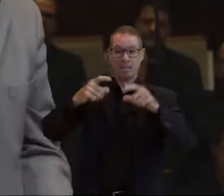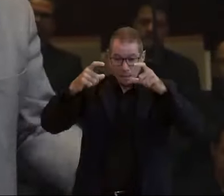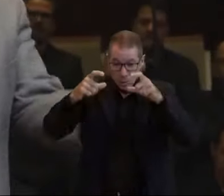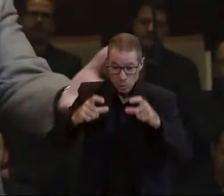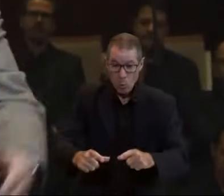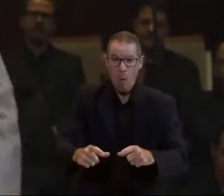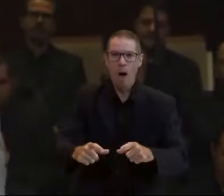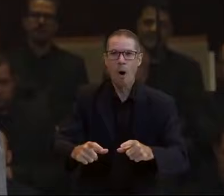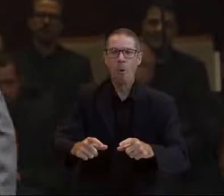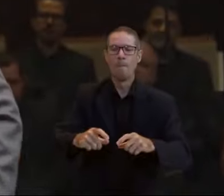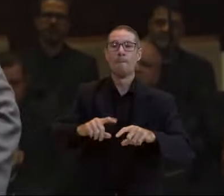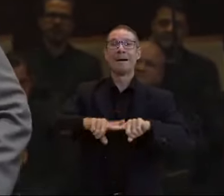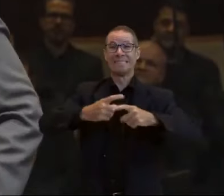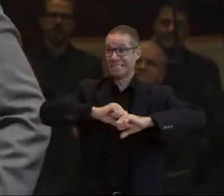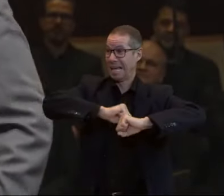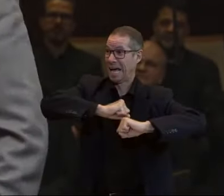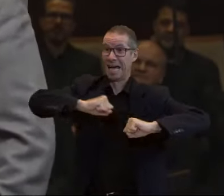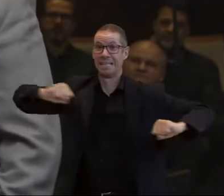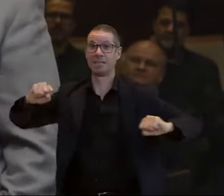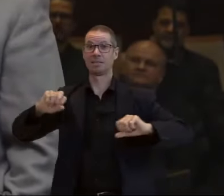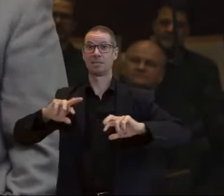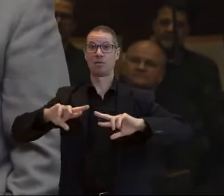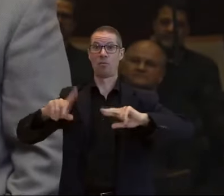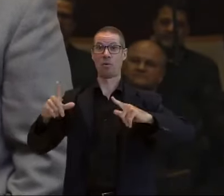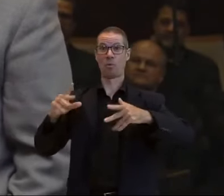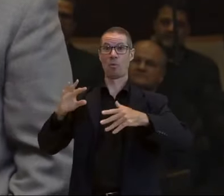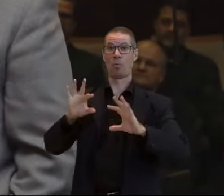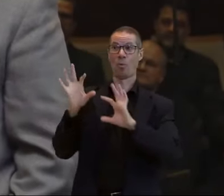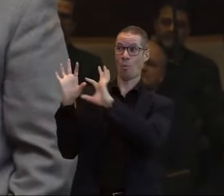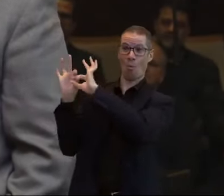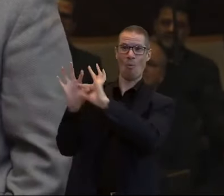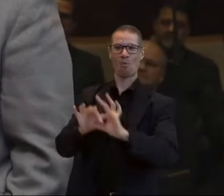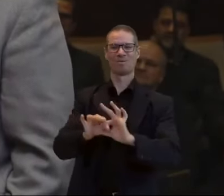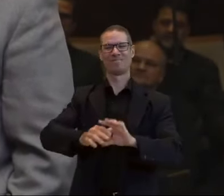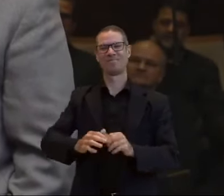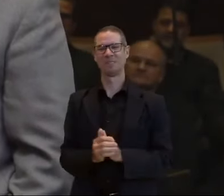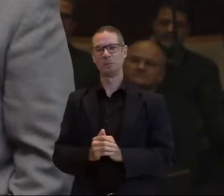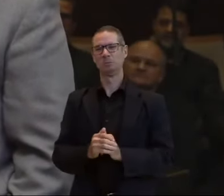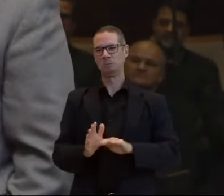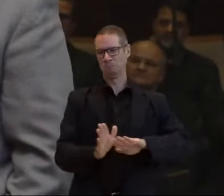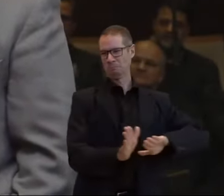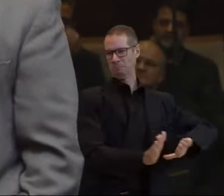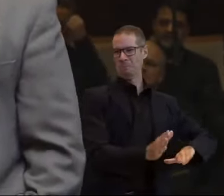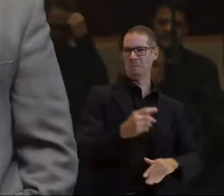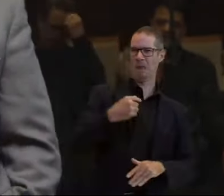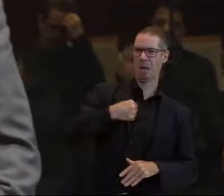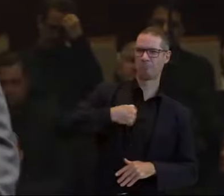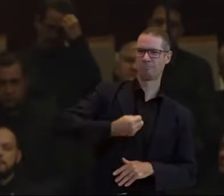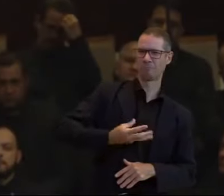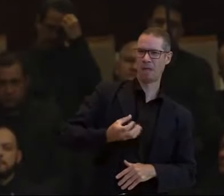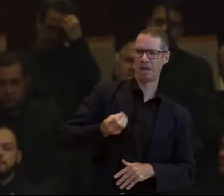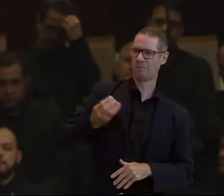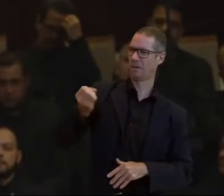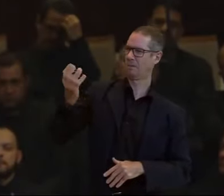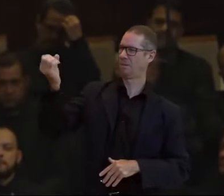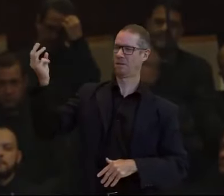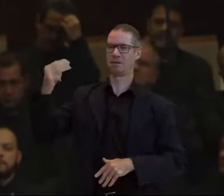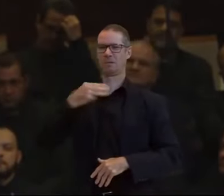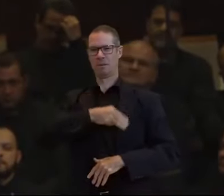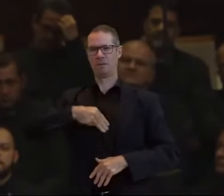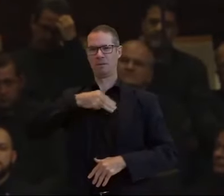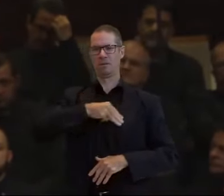local, eu quero falar da grandeza. Eu estava numa viagem missionária